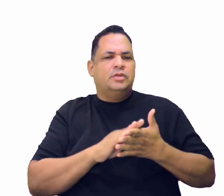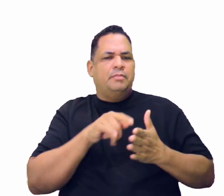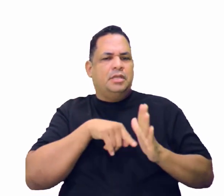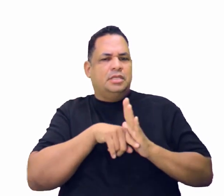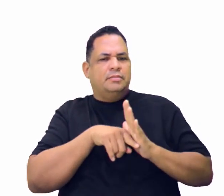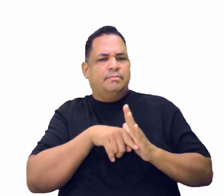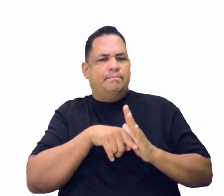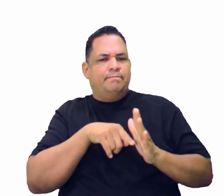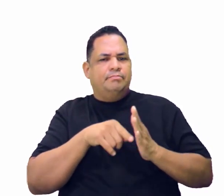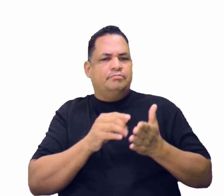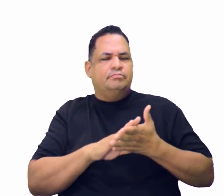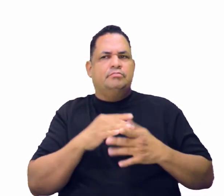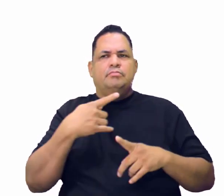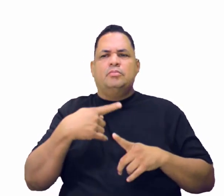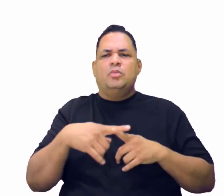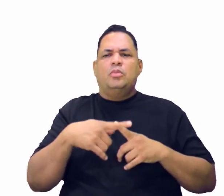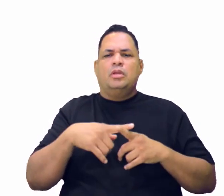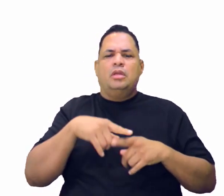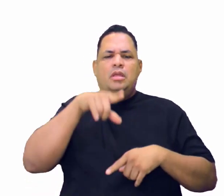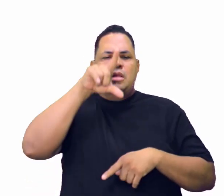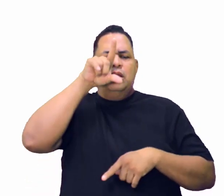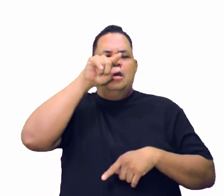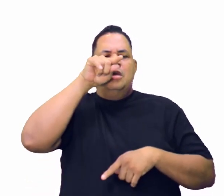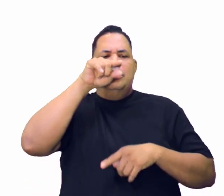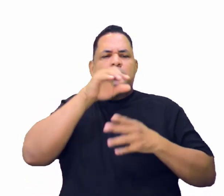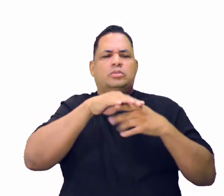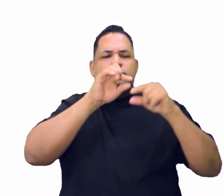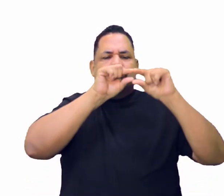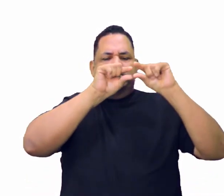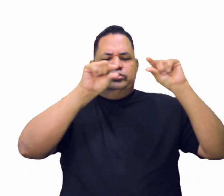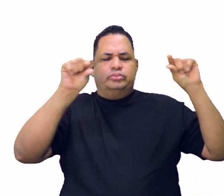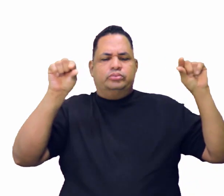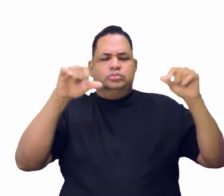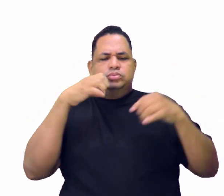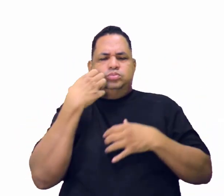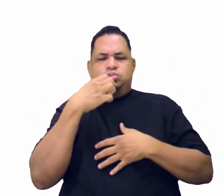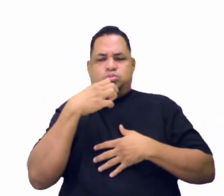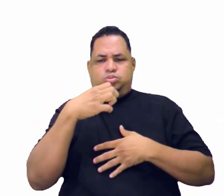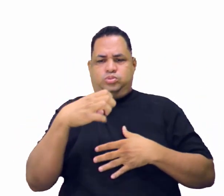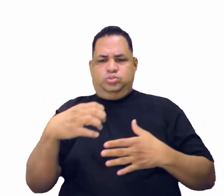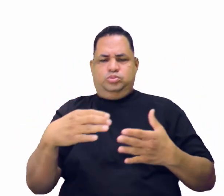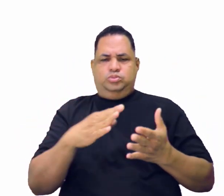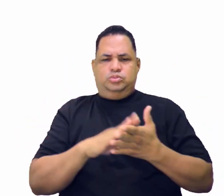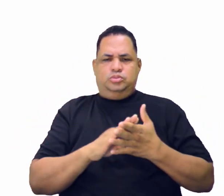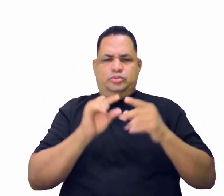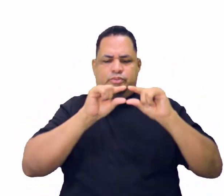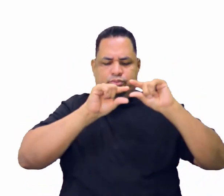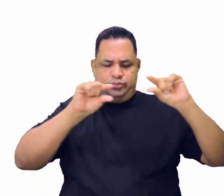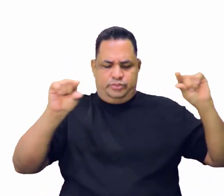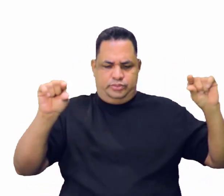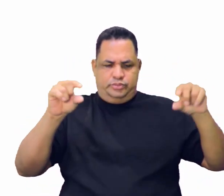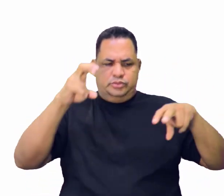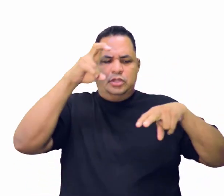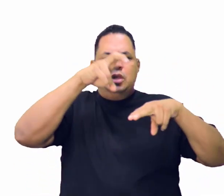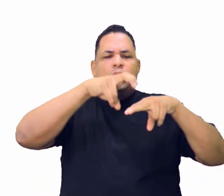os passarinhos não tomam choque quando ficam em cima dos fios elétricos?